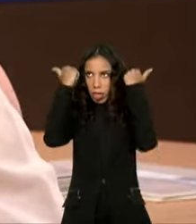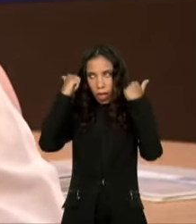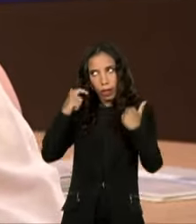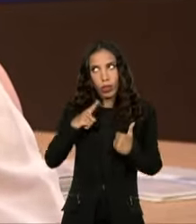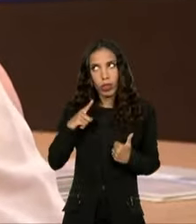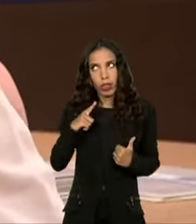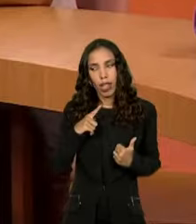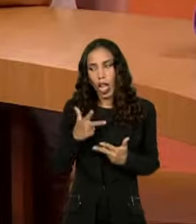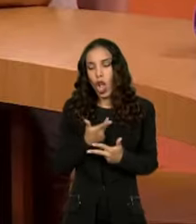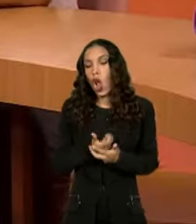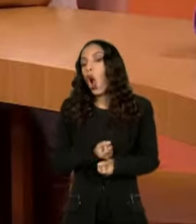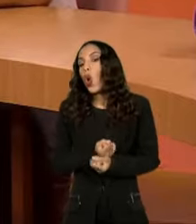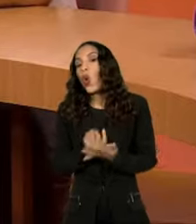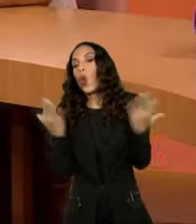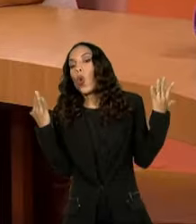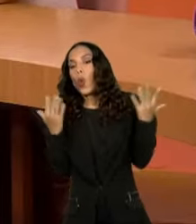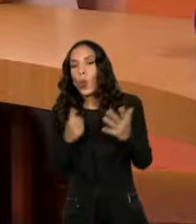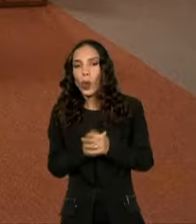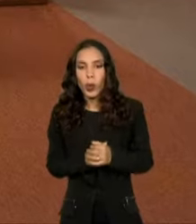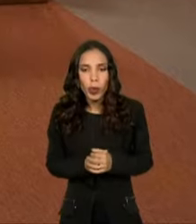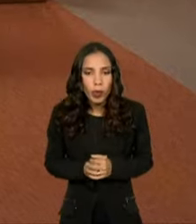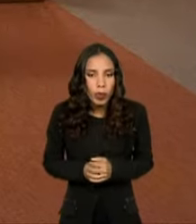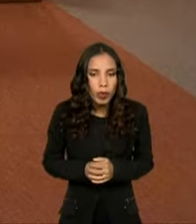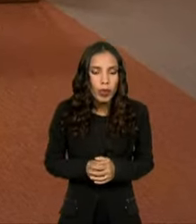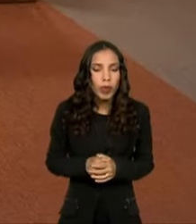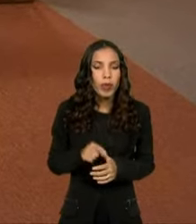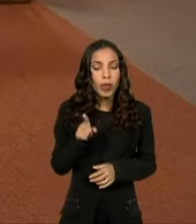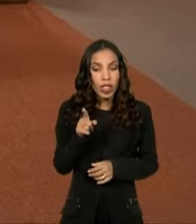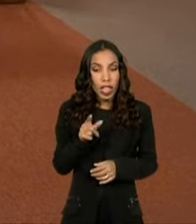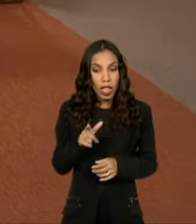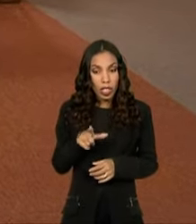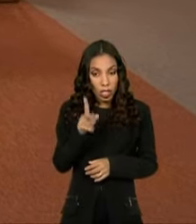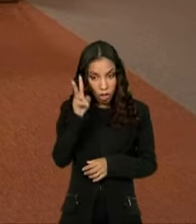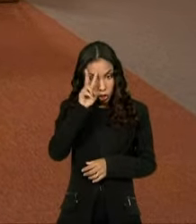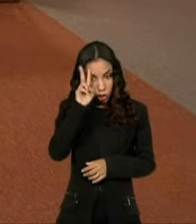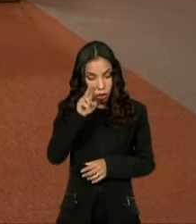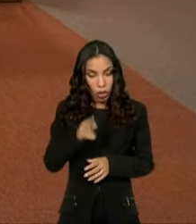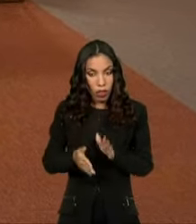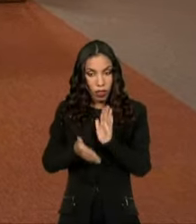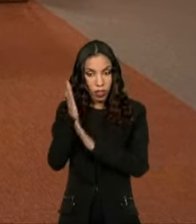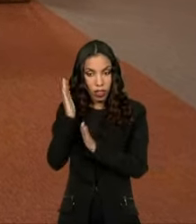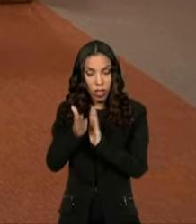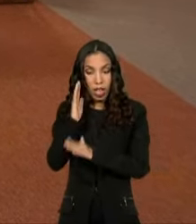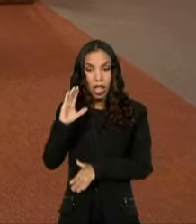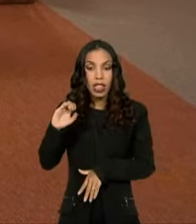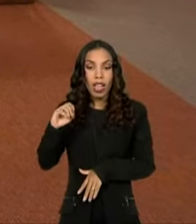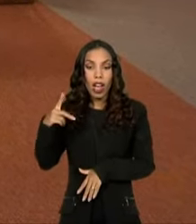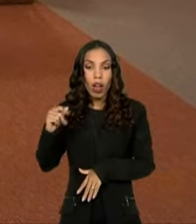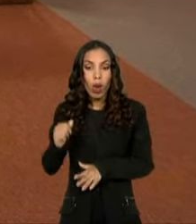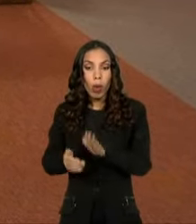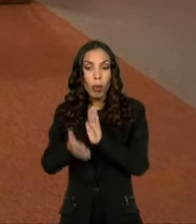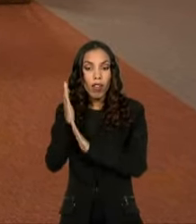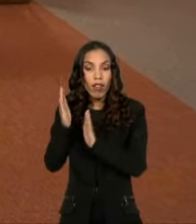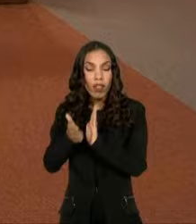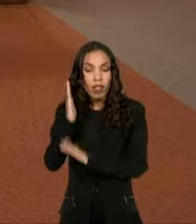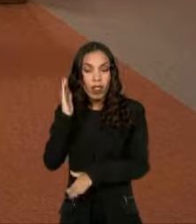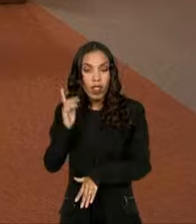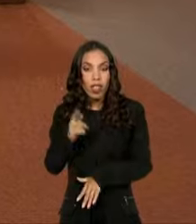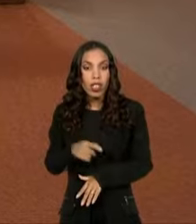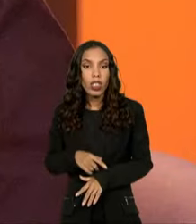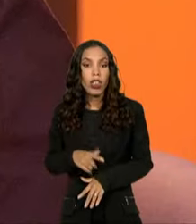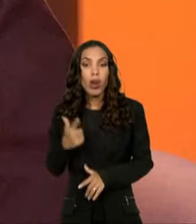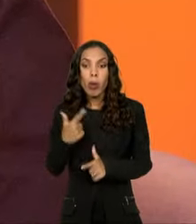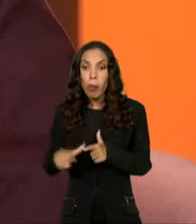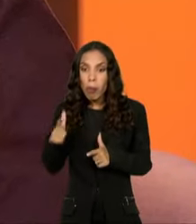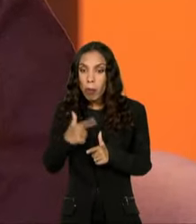já consciência na Copa você escondeu bastante. Cissa, essa história aí dela viajar, né? Porque durante a Copa viajava muito. Eu me lembro que isso era um problemão.